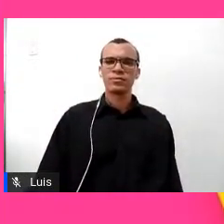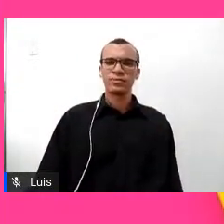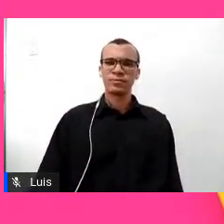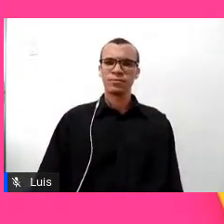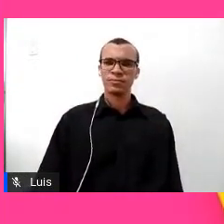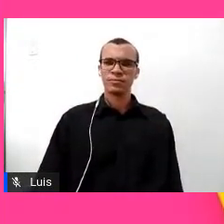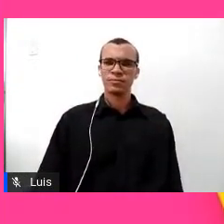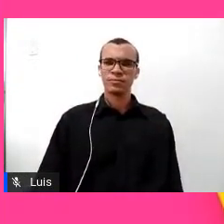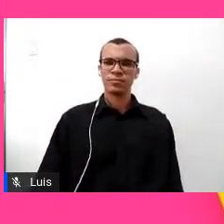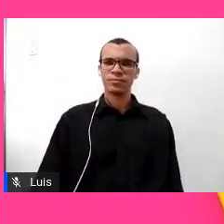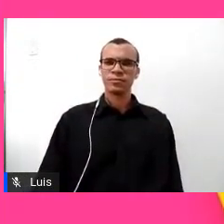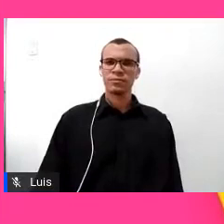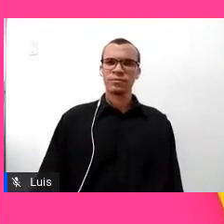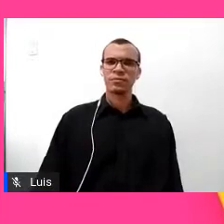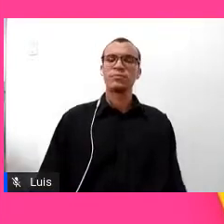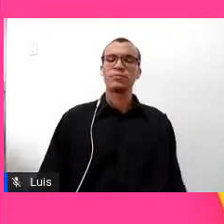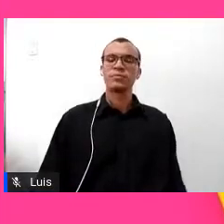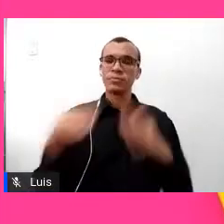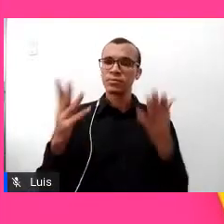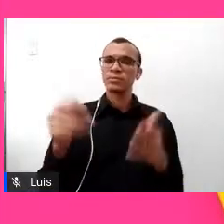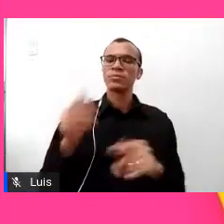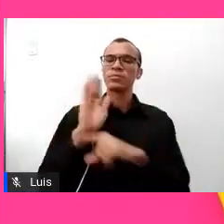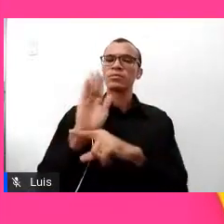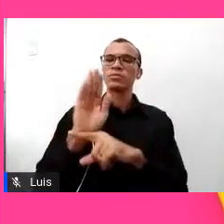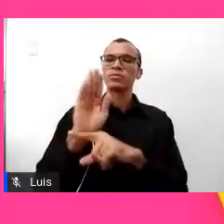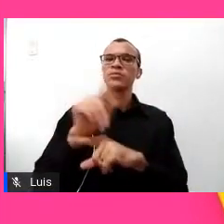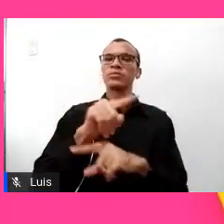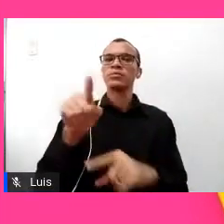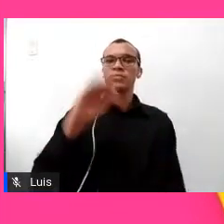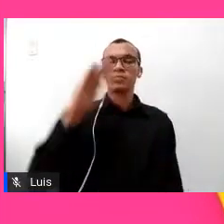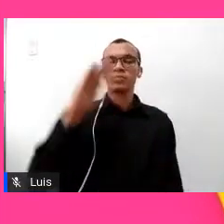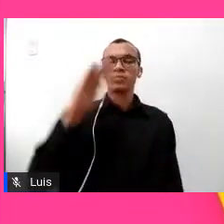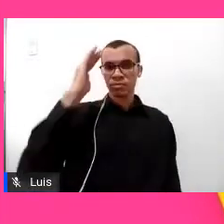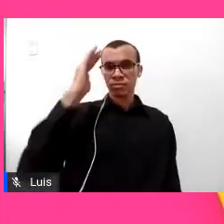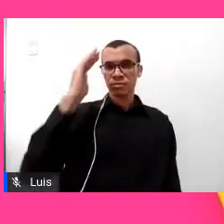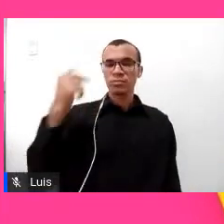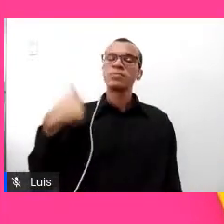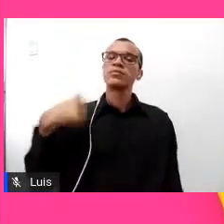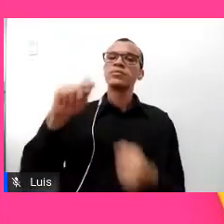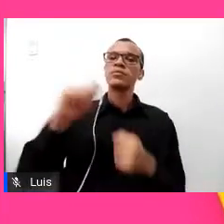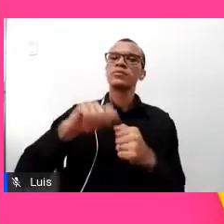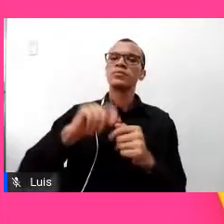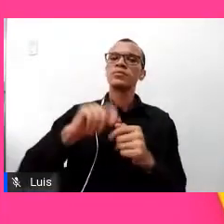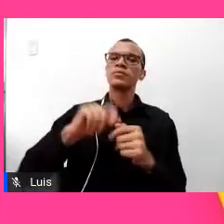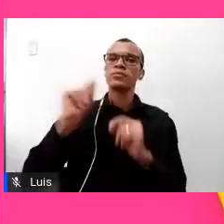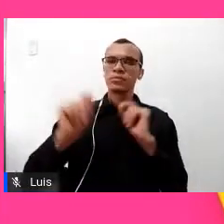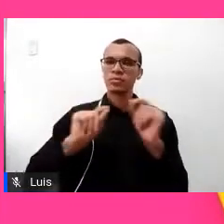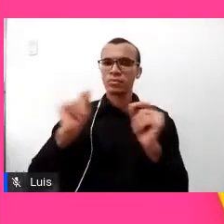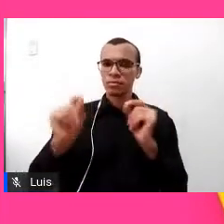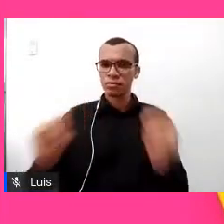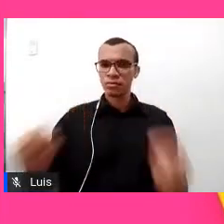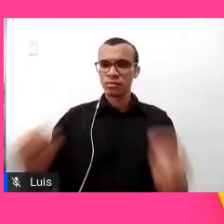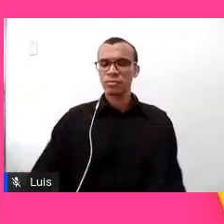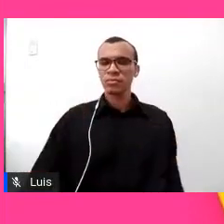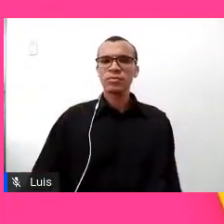Então, só para vocês entenderem o que eu fiz ali, ó. Deixa eu só arrumar aqui.